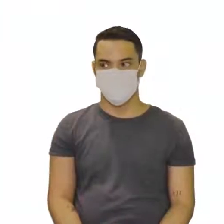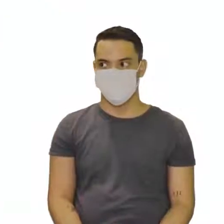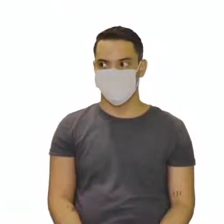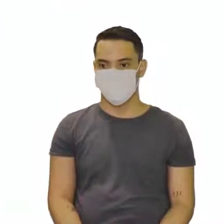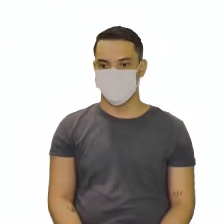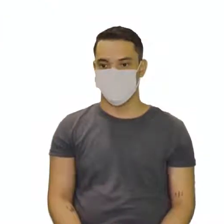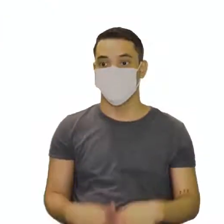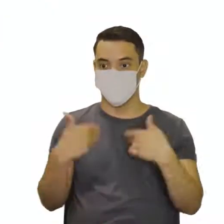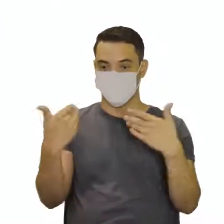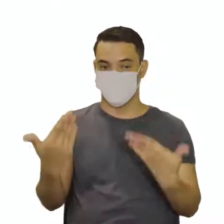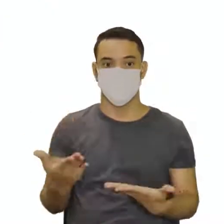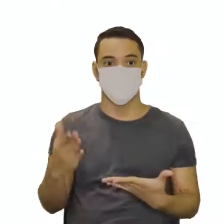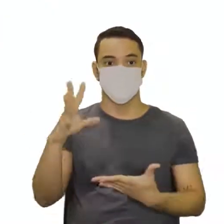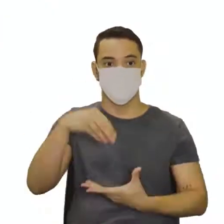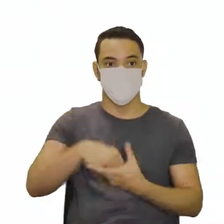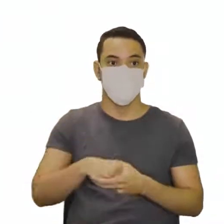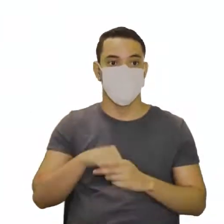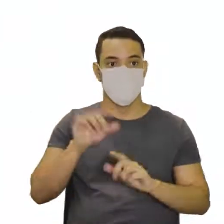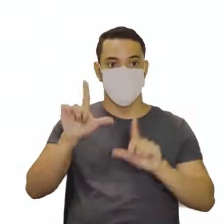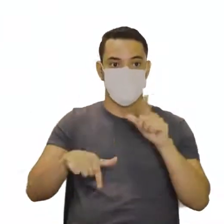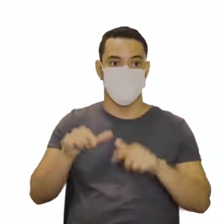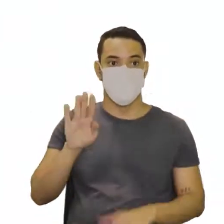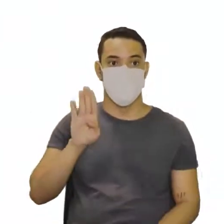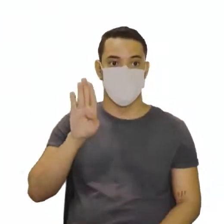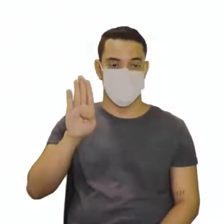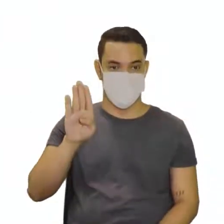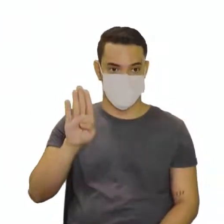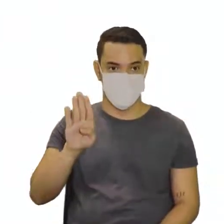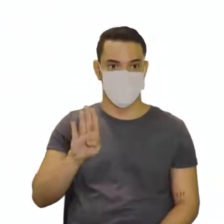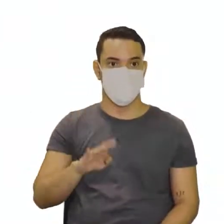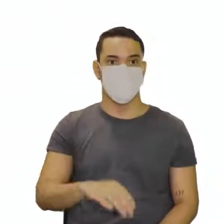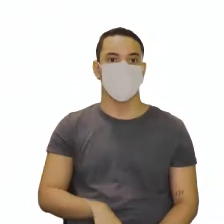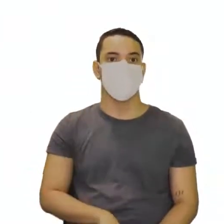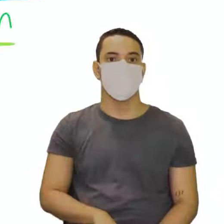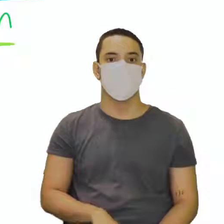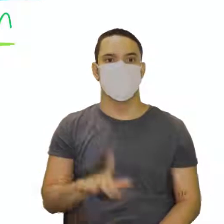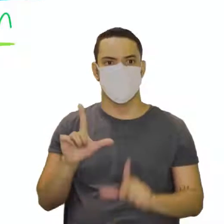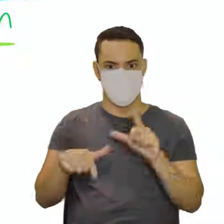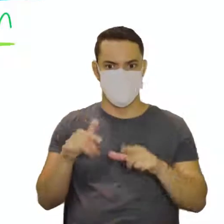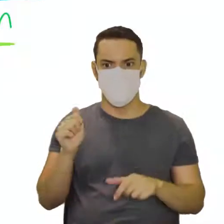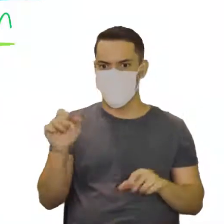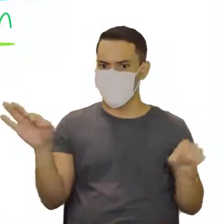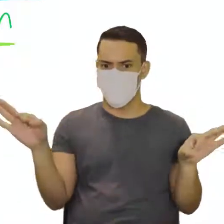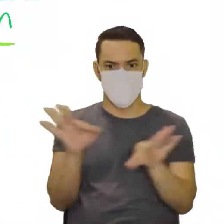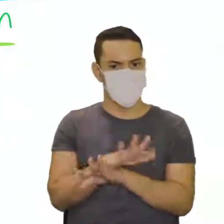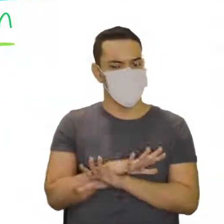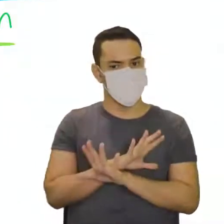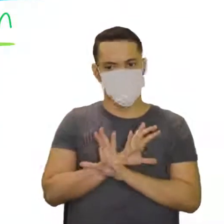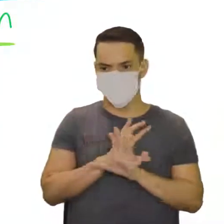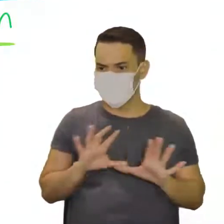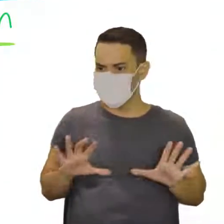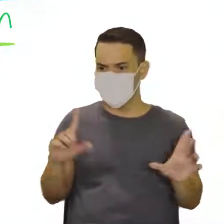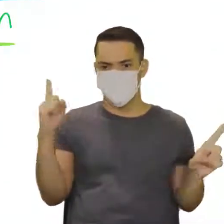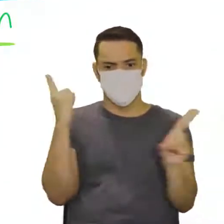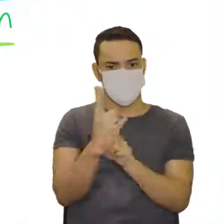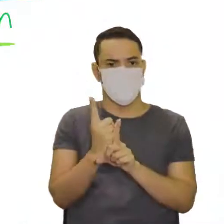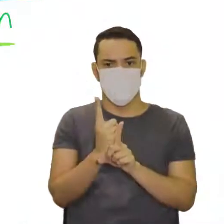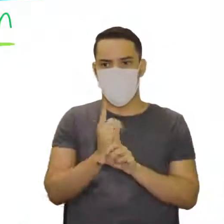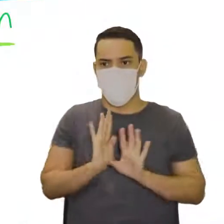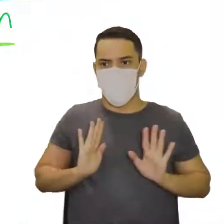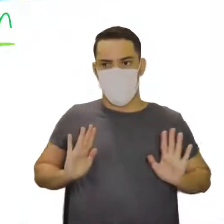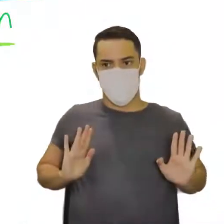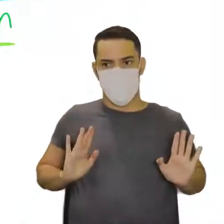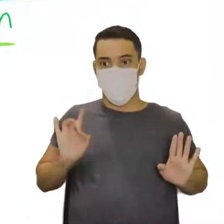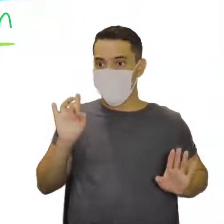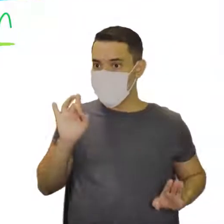Aqui, pessoal, na letra B... Professora, a letra A acabou? Acabou, gente. A letra A era só para identificar, ok?